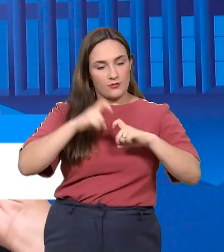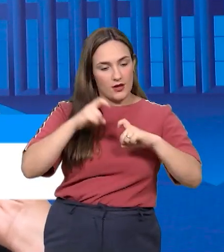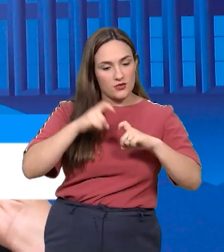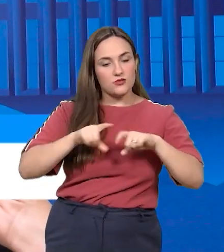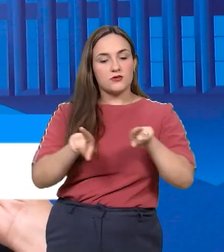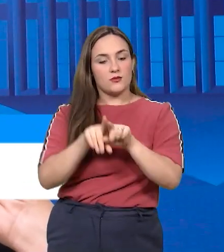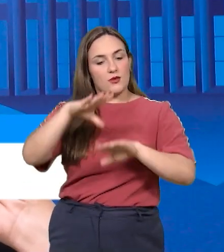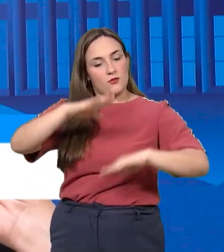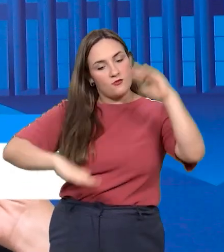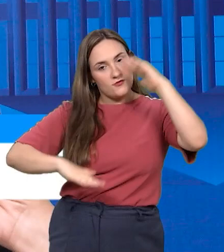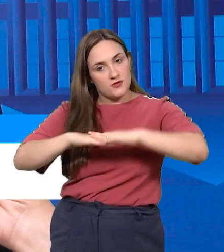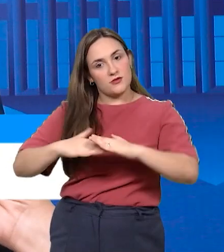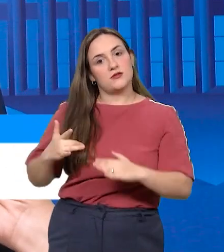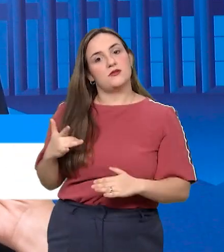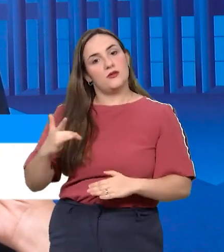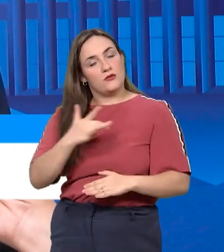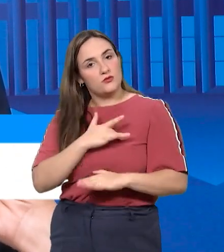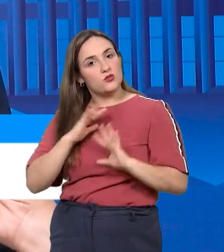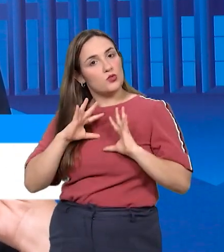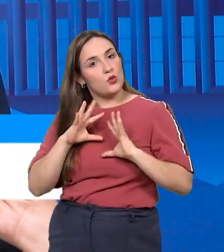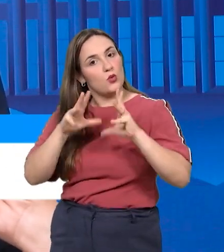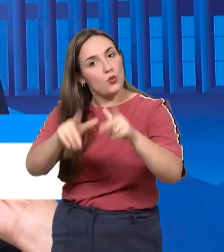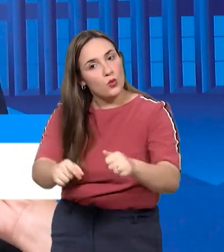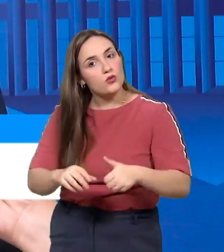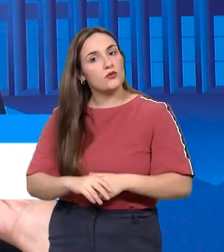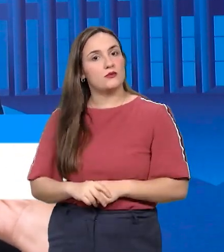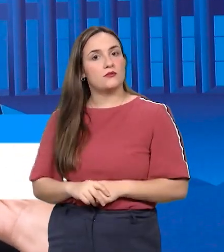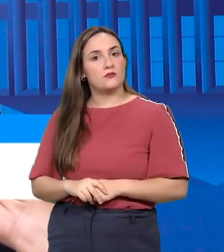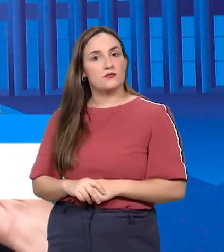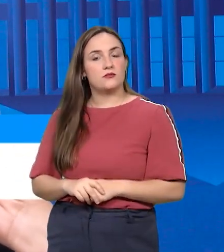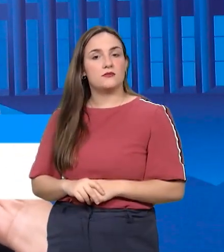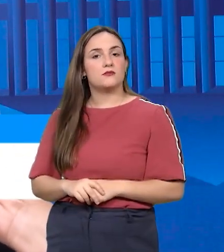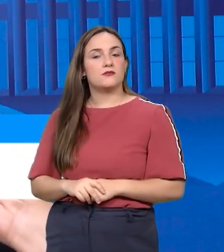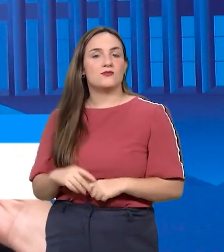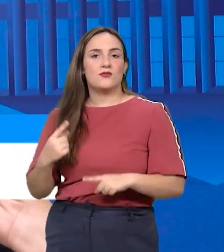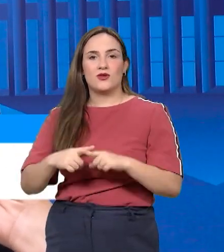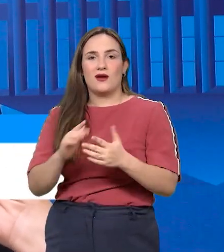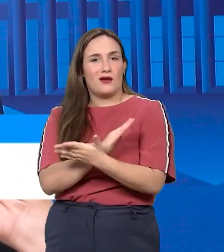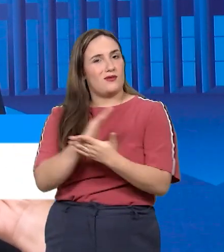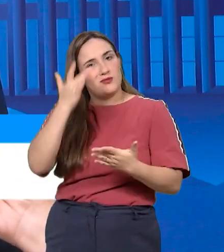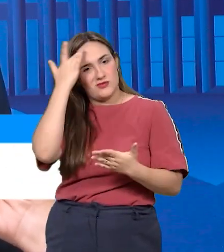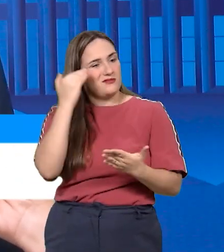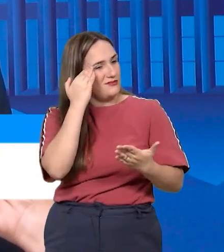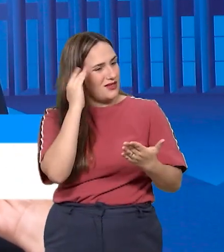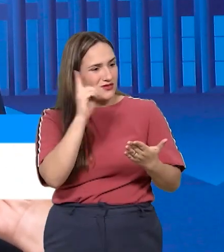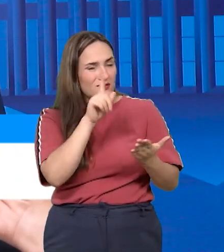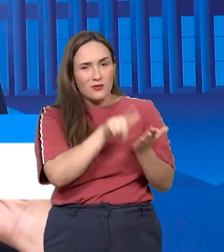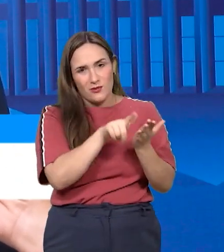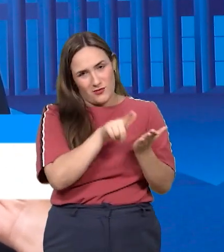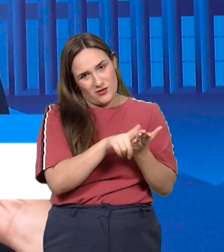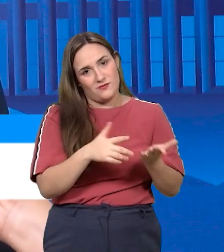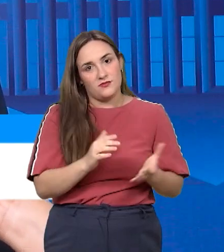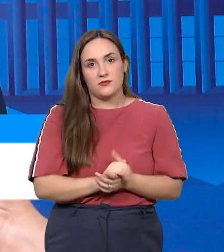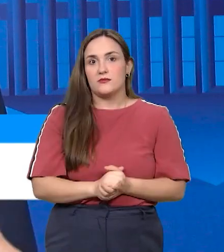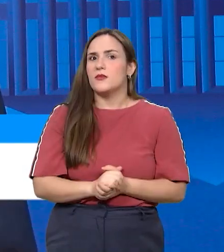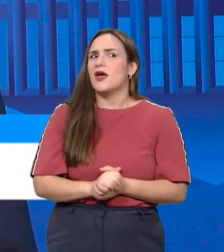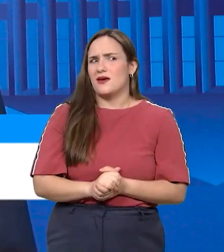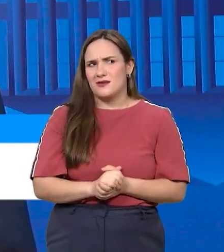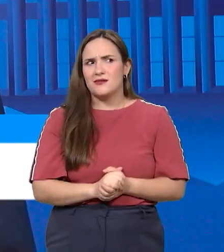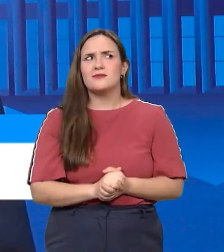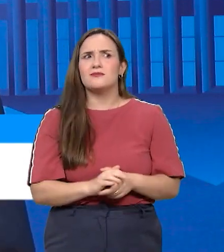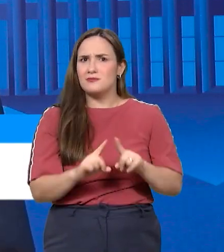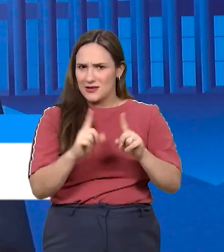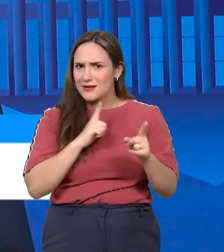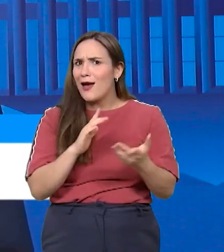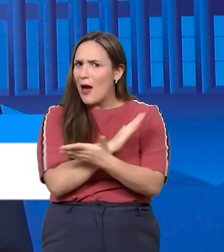os médicos, os profissionais de saúde, todos entenderem que nem sempre o povo entende o que eles escrevem. Não apenas o